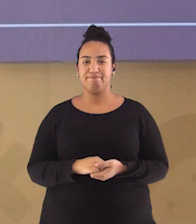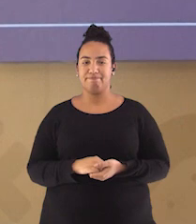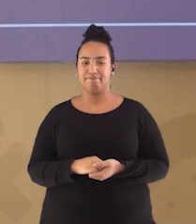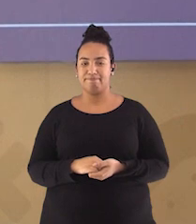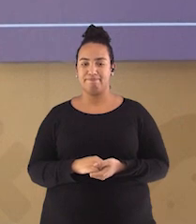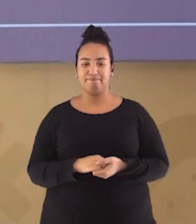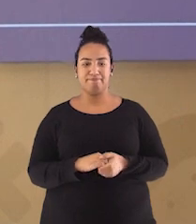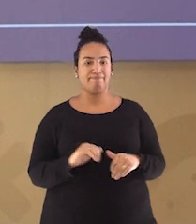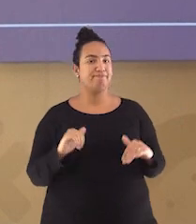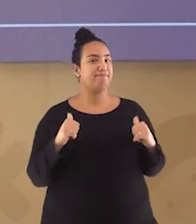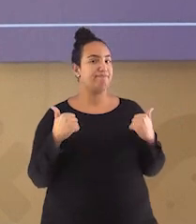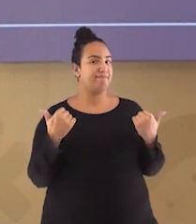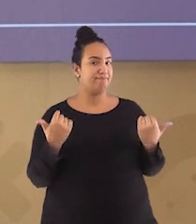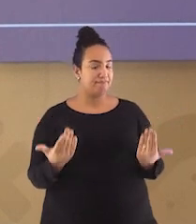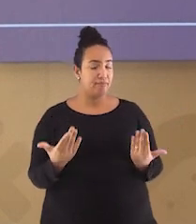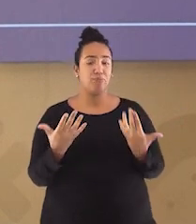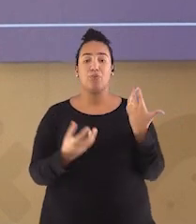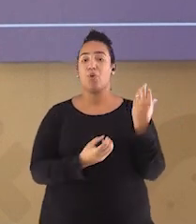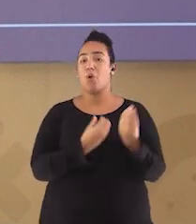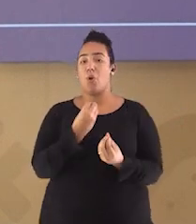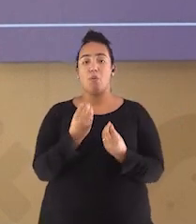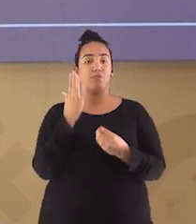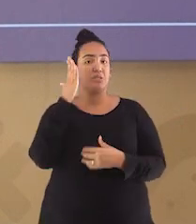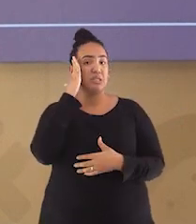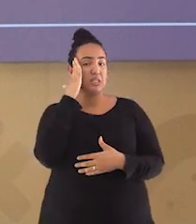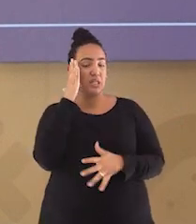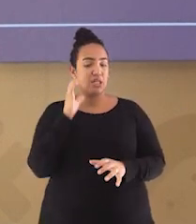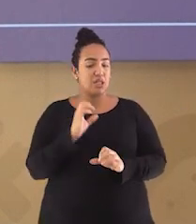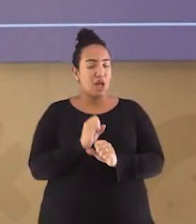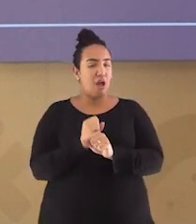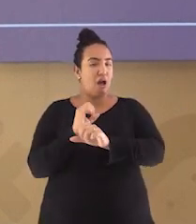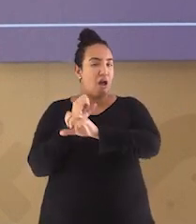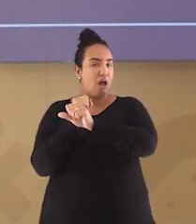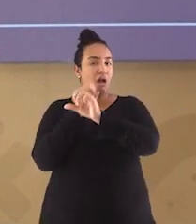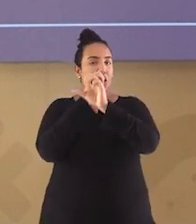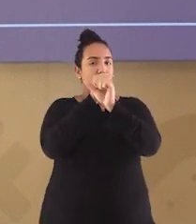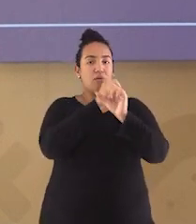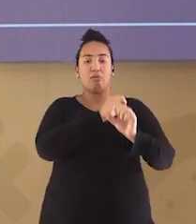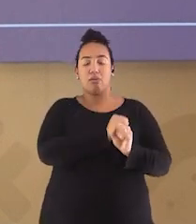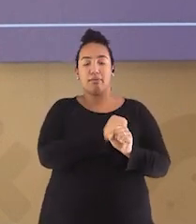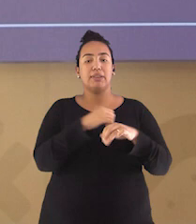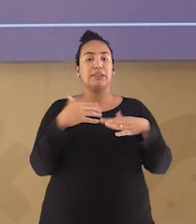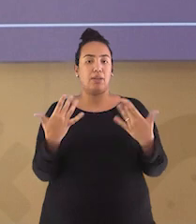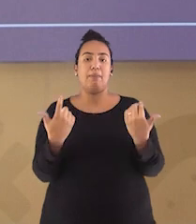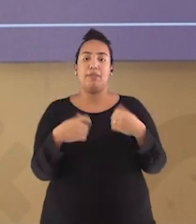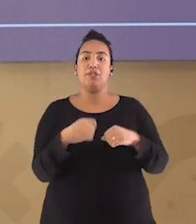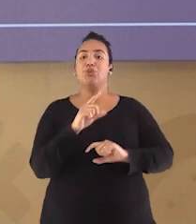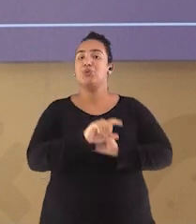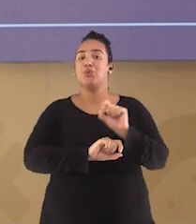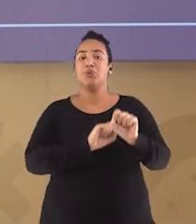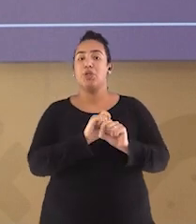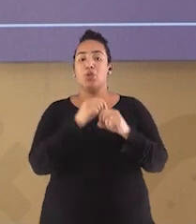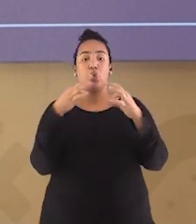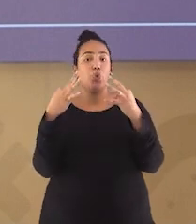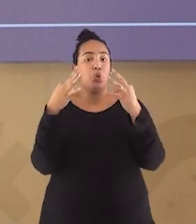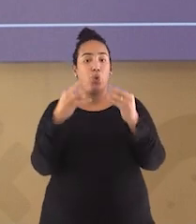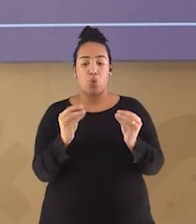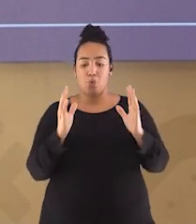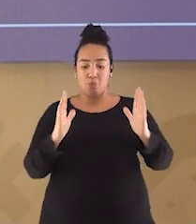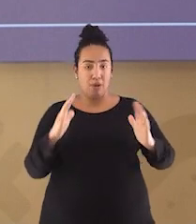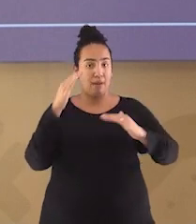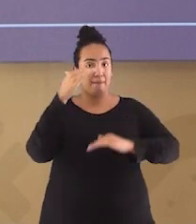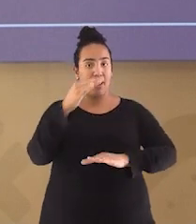então para calcularmos o perímetro de uma figura plana basta realizarmos a soma de todos os seus